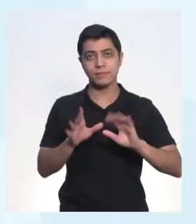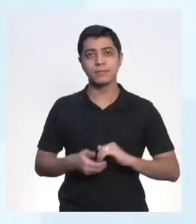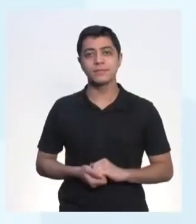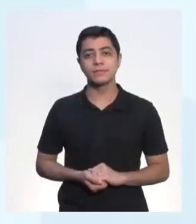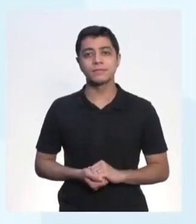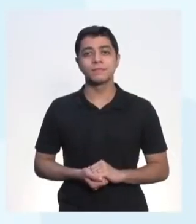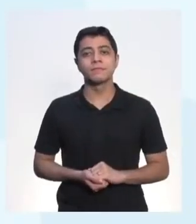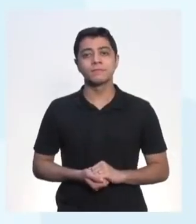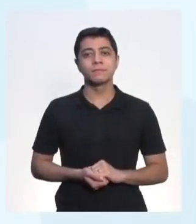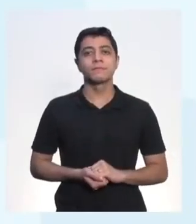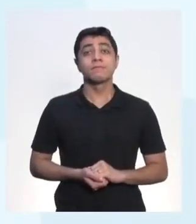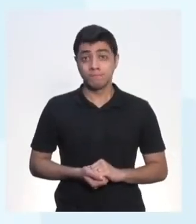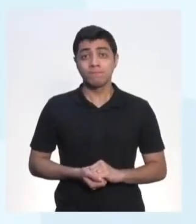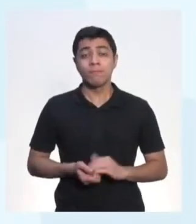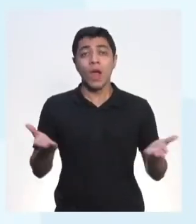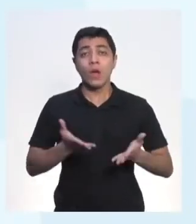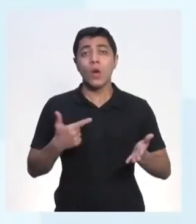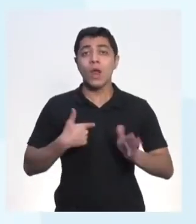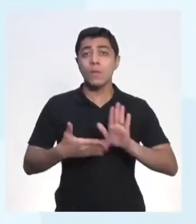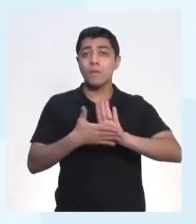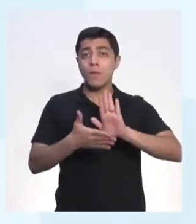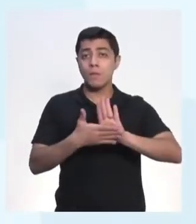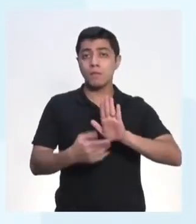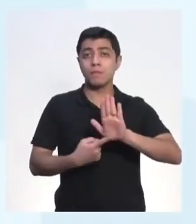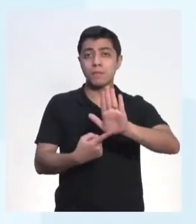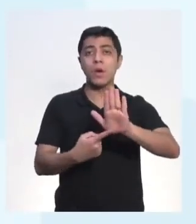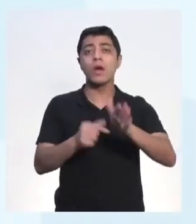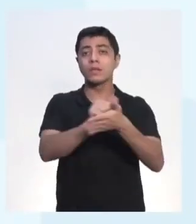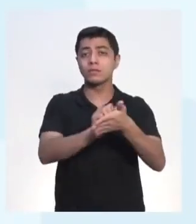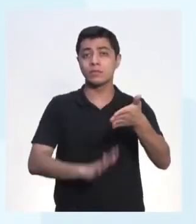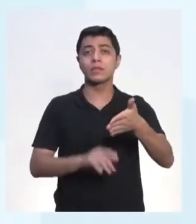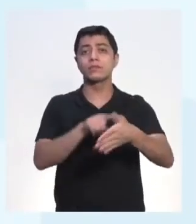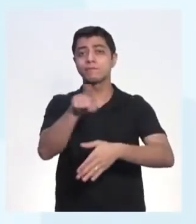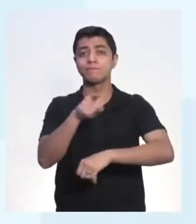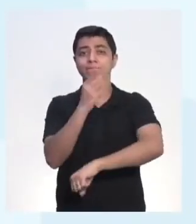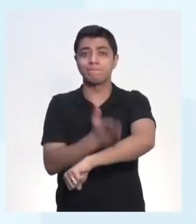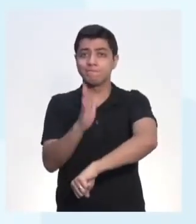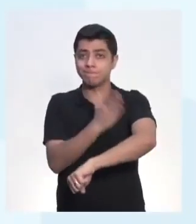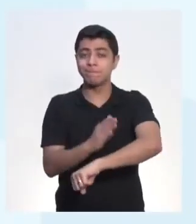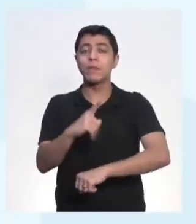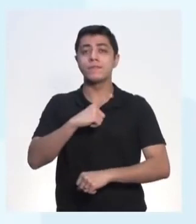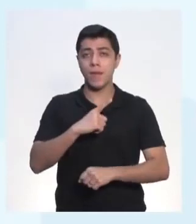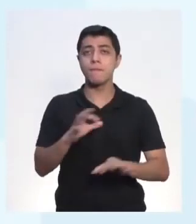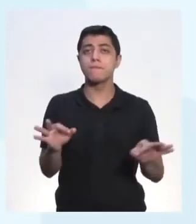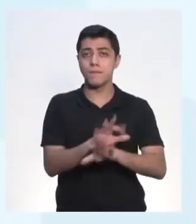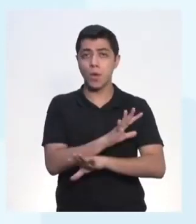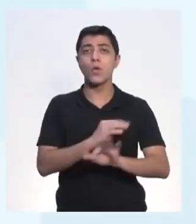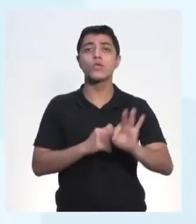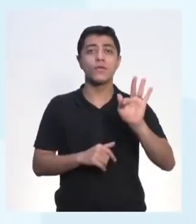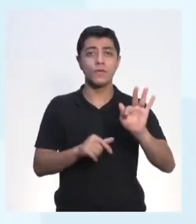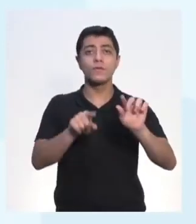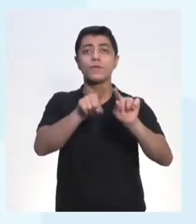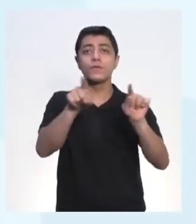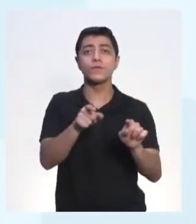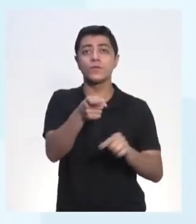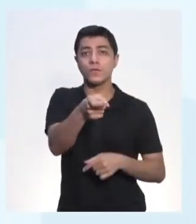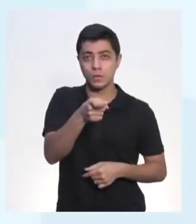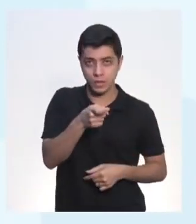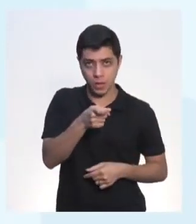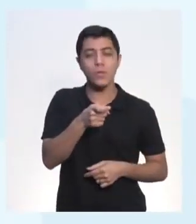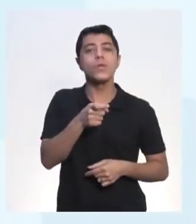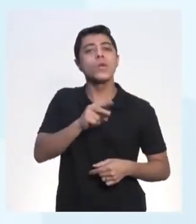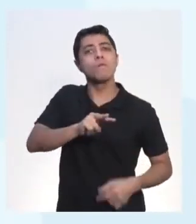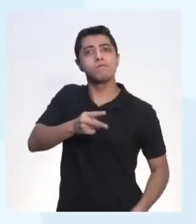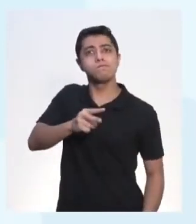função, mas eu vou propor um exercício que tem a função exponencial e tem uma tabela que vai ter conta como essas, tá? Então, você tem que